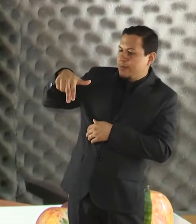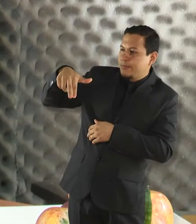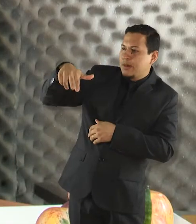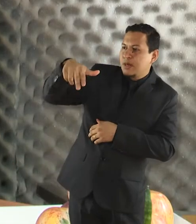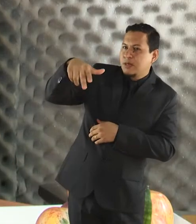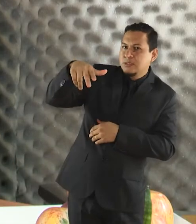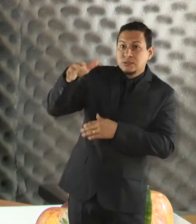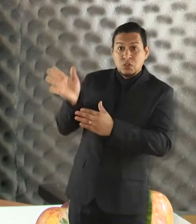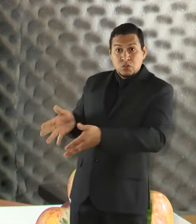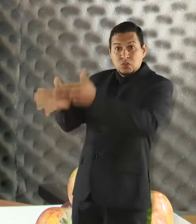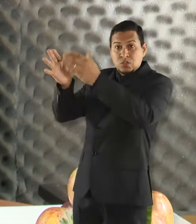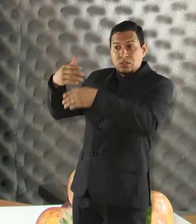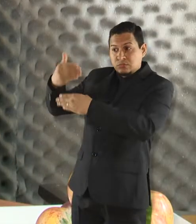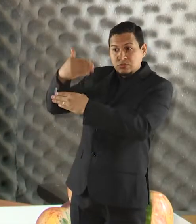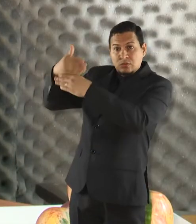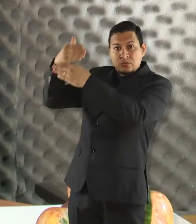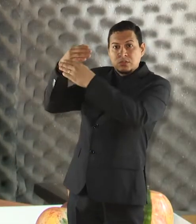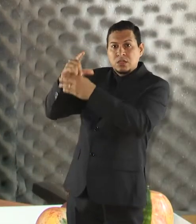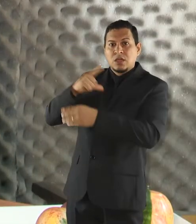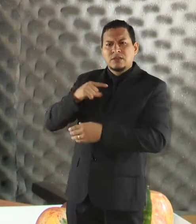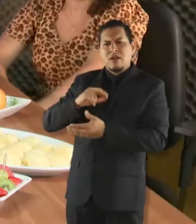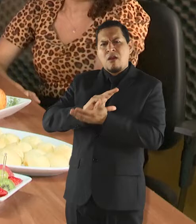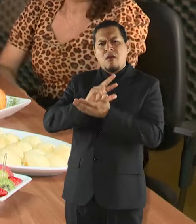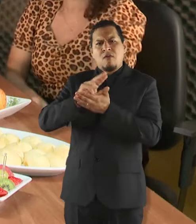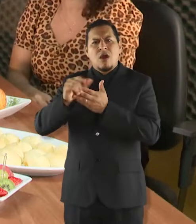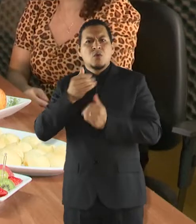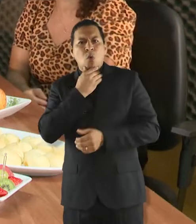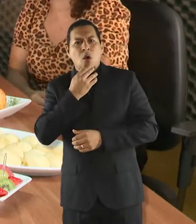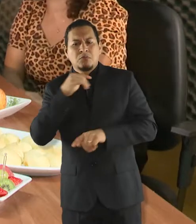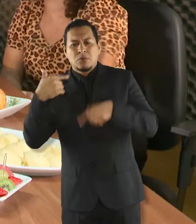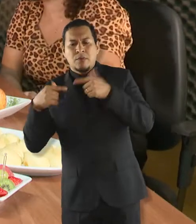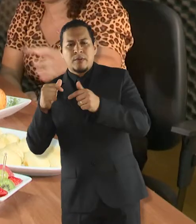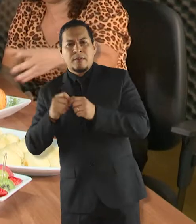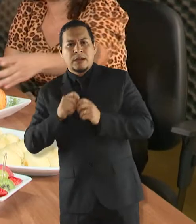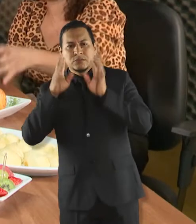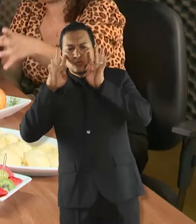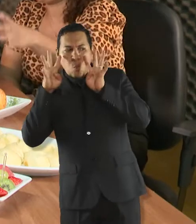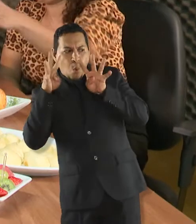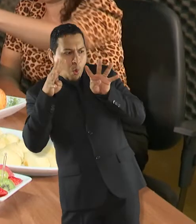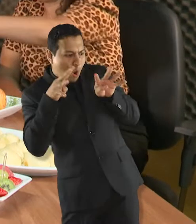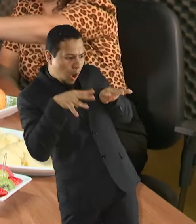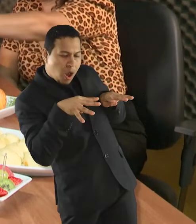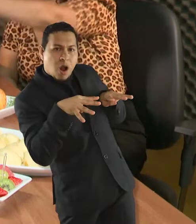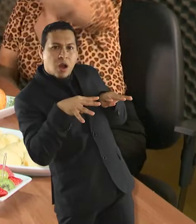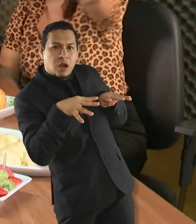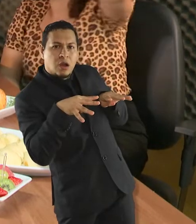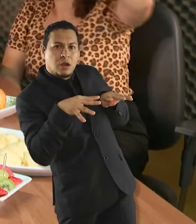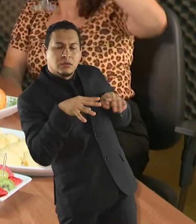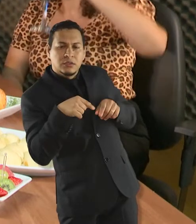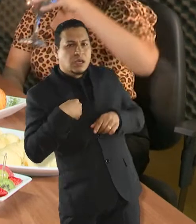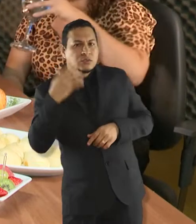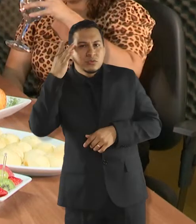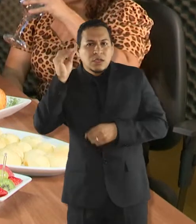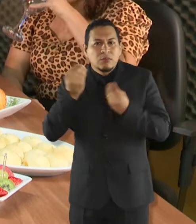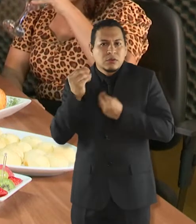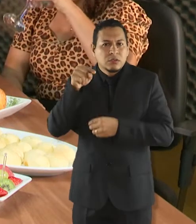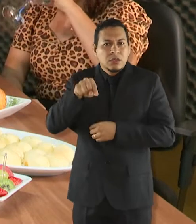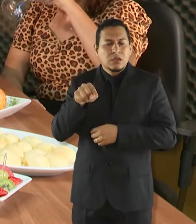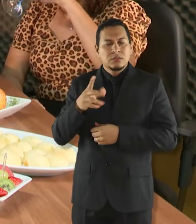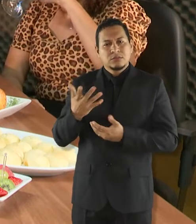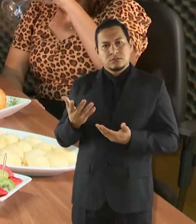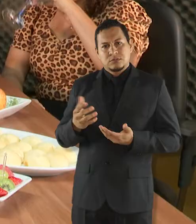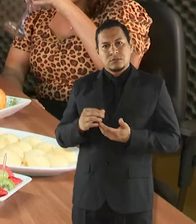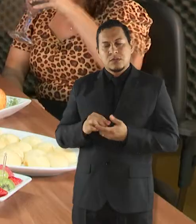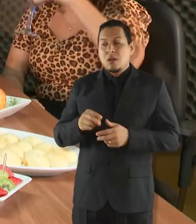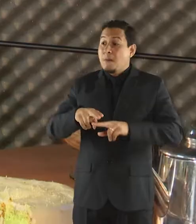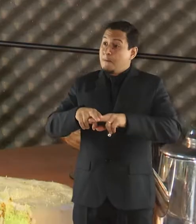de homem trabalhando. Então assim, apesar Somente as jovens. apesar da vida hoje, né, eu digo